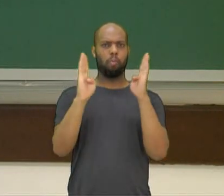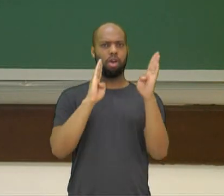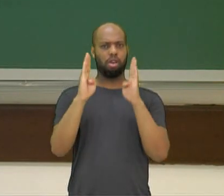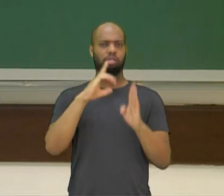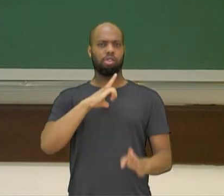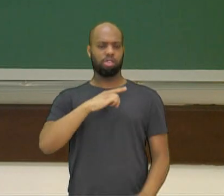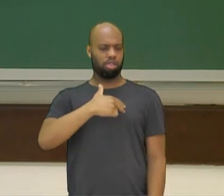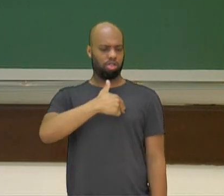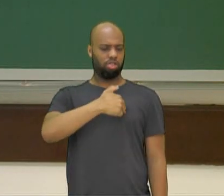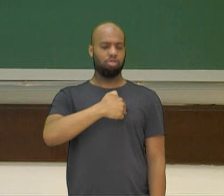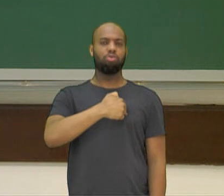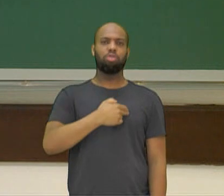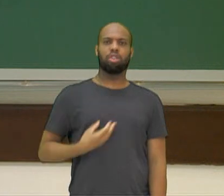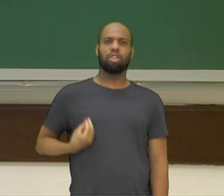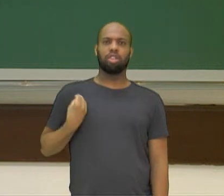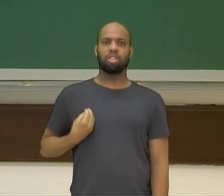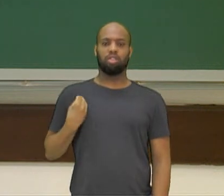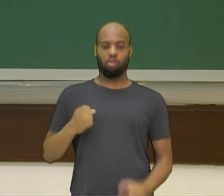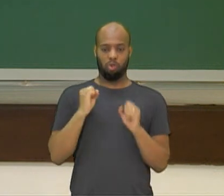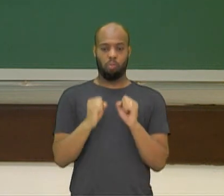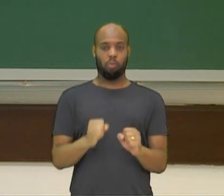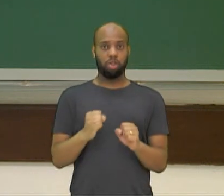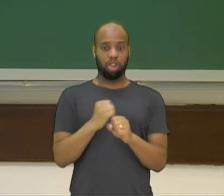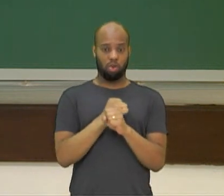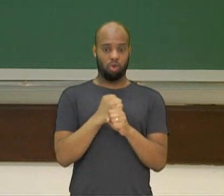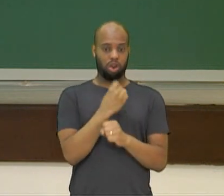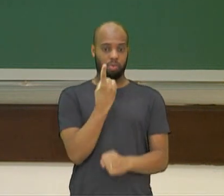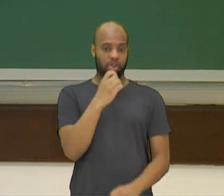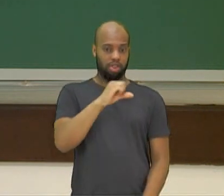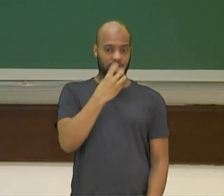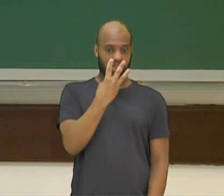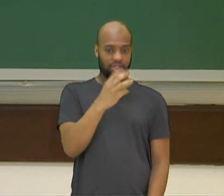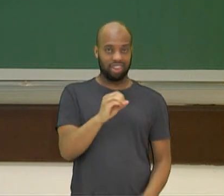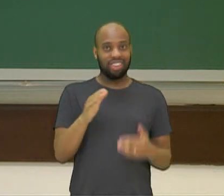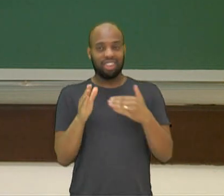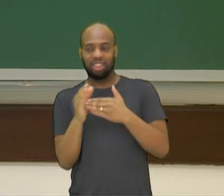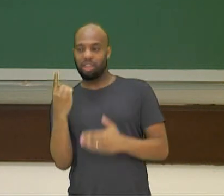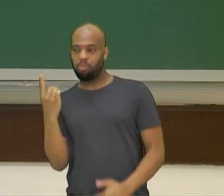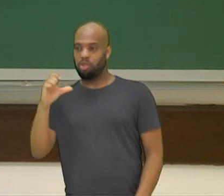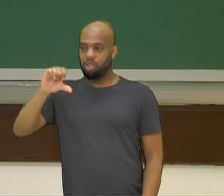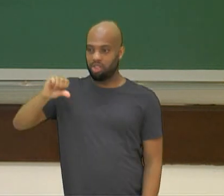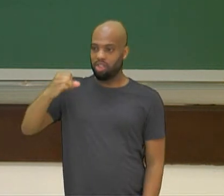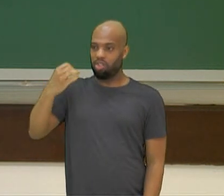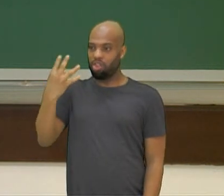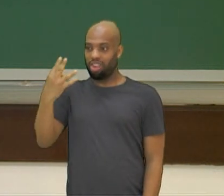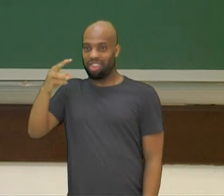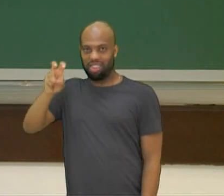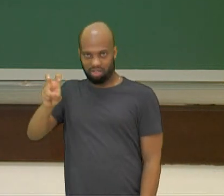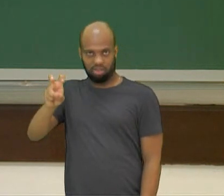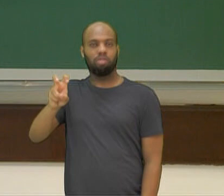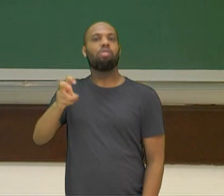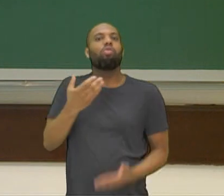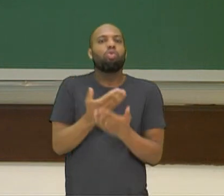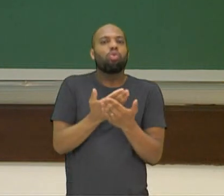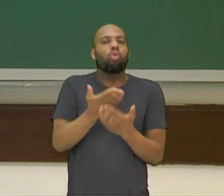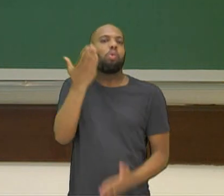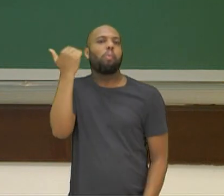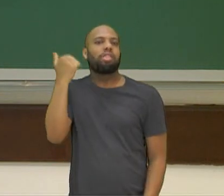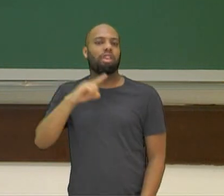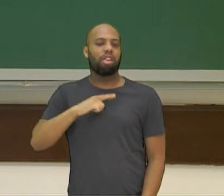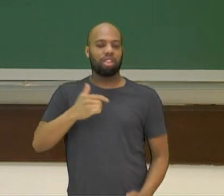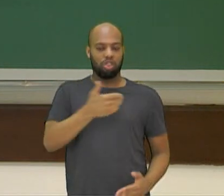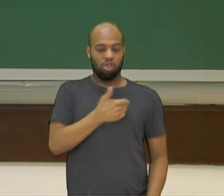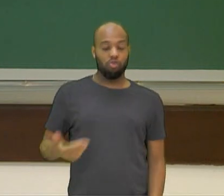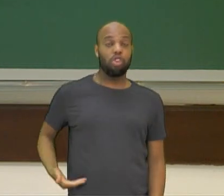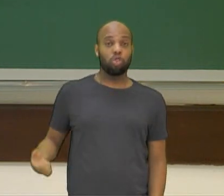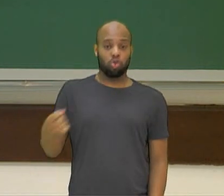em que Getúlio Vargas esteve no poder desde 1930 a 1945. A gente viu na aula anterior o Estado